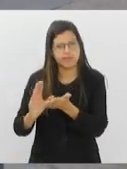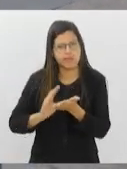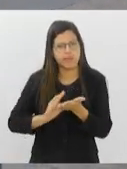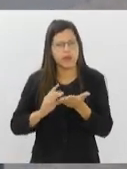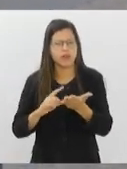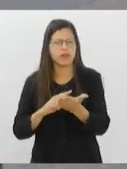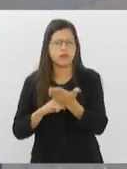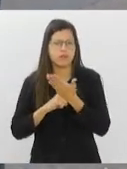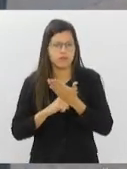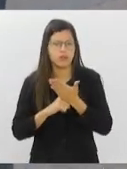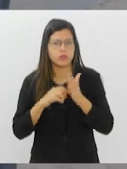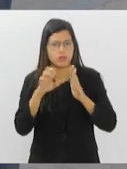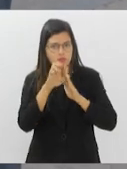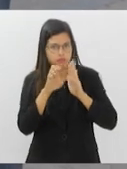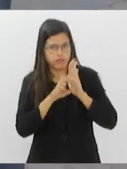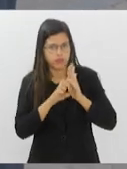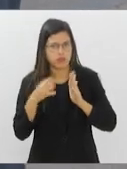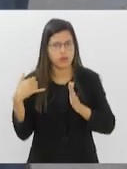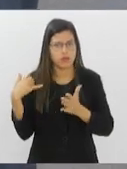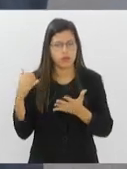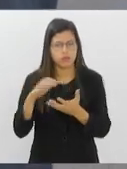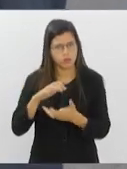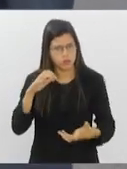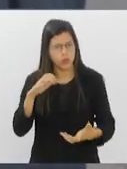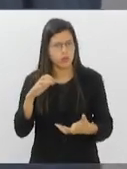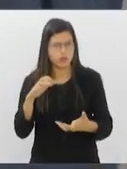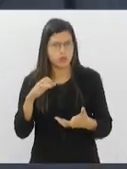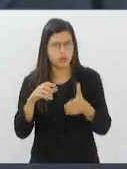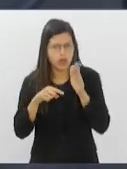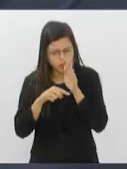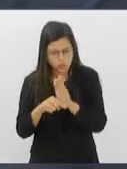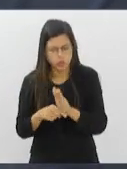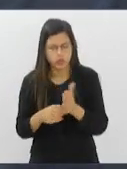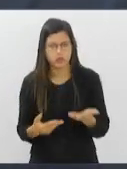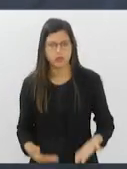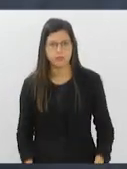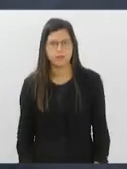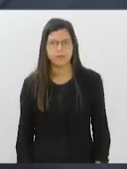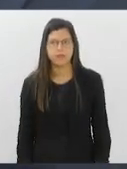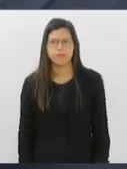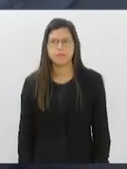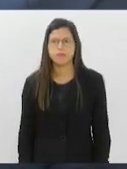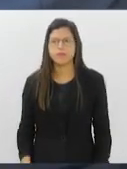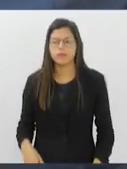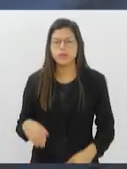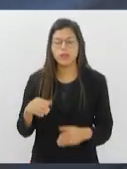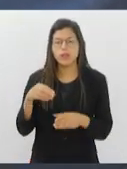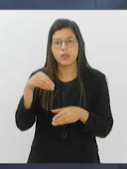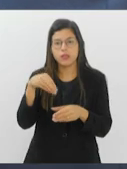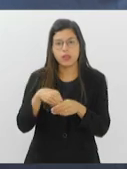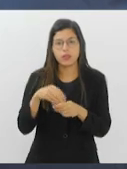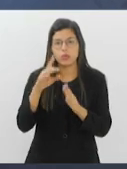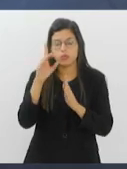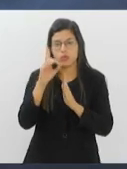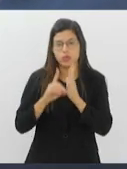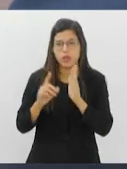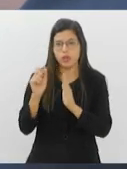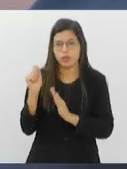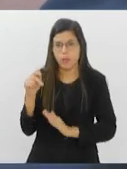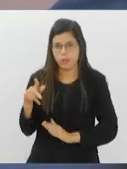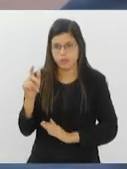Idoso também para auxiliar essa pessoa idosa. Exatamente. Dentro do direito previdenciário, nós temos o